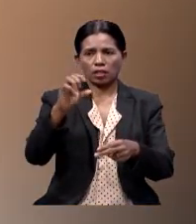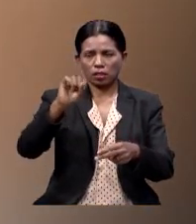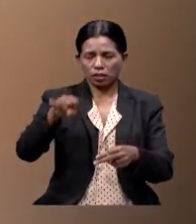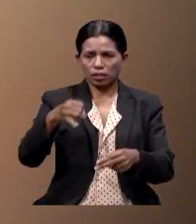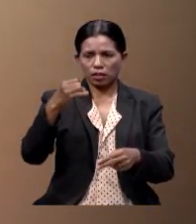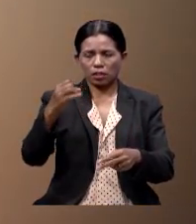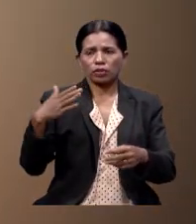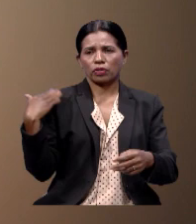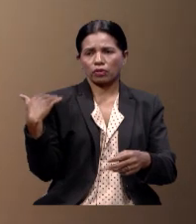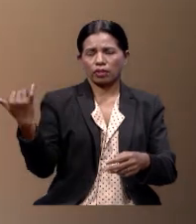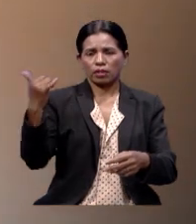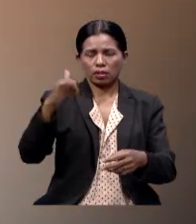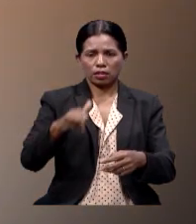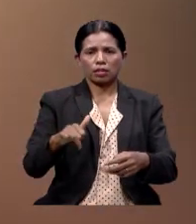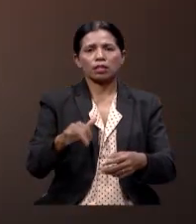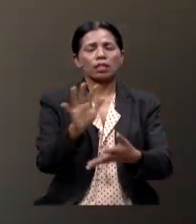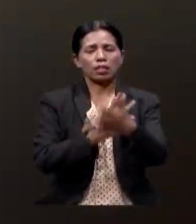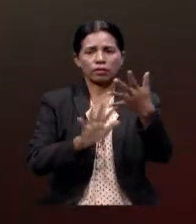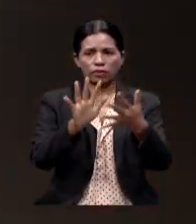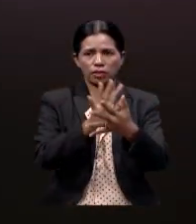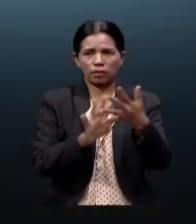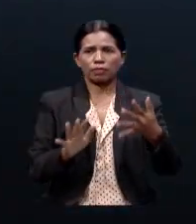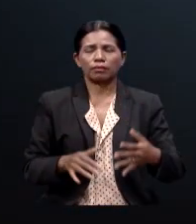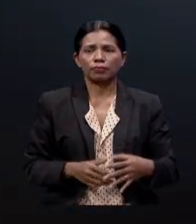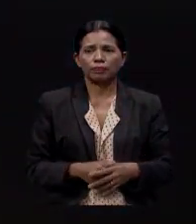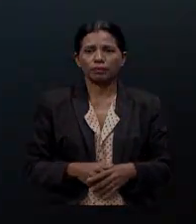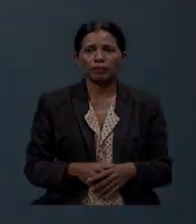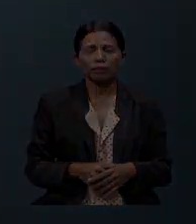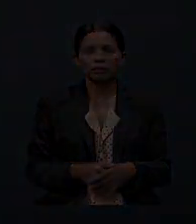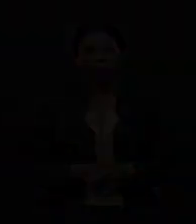sira ia festa aniversario. Emerenciana Martins, Domingos Bere, GMN.